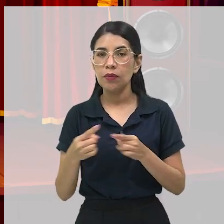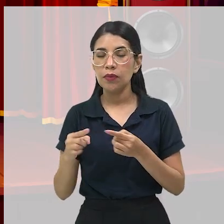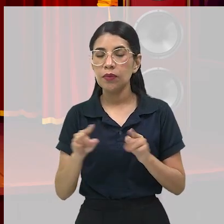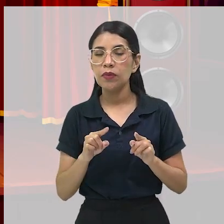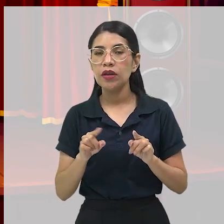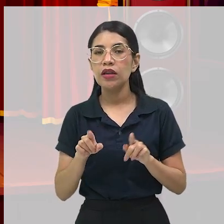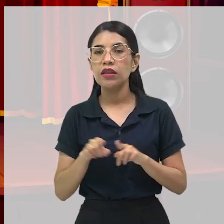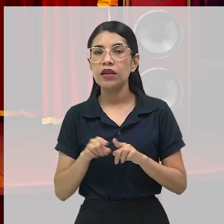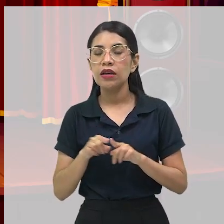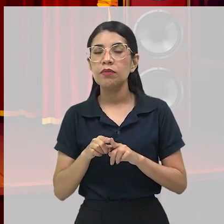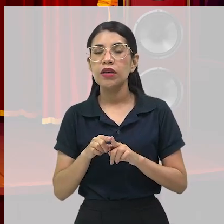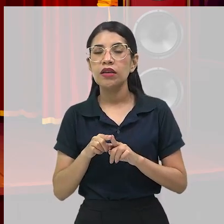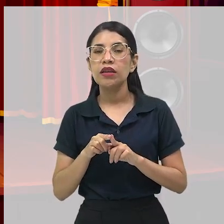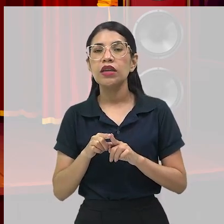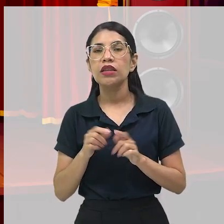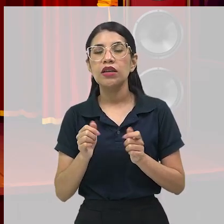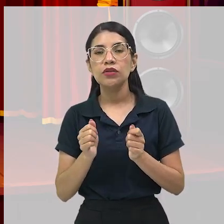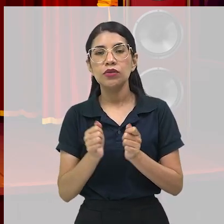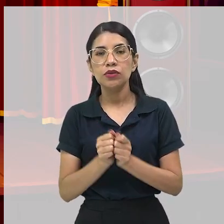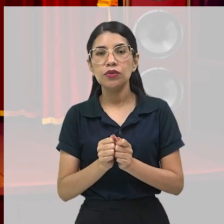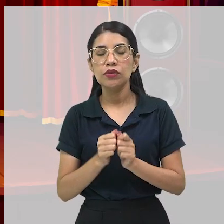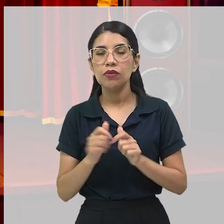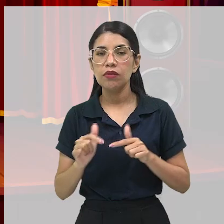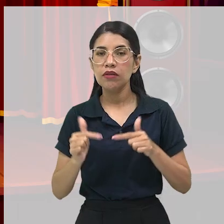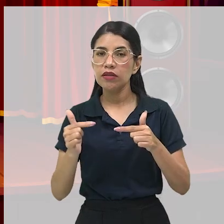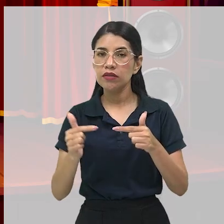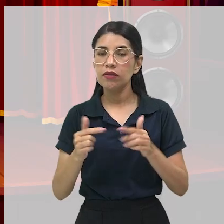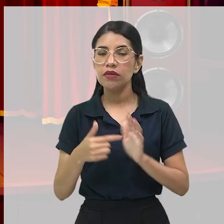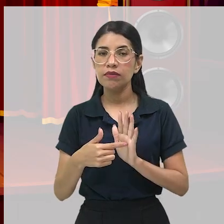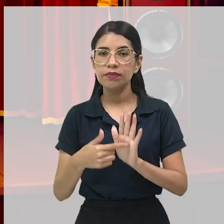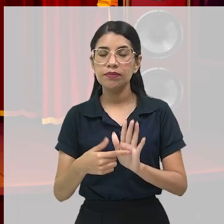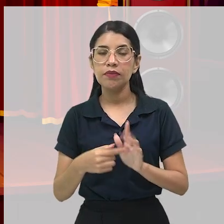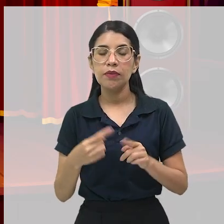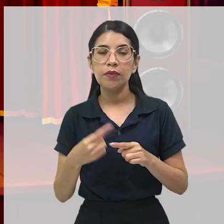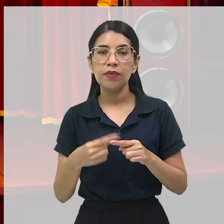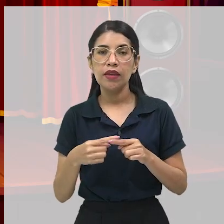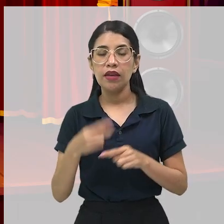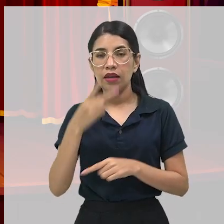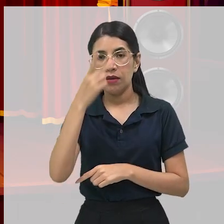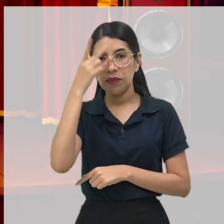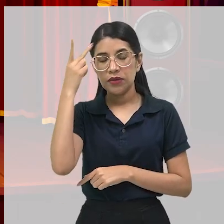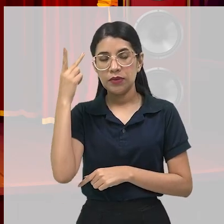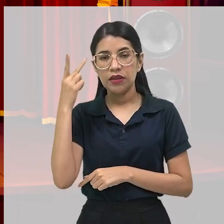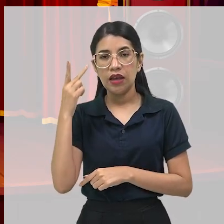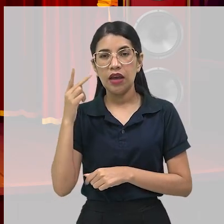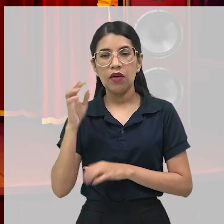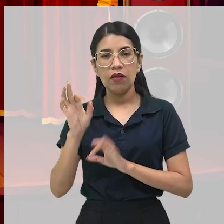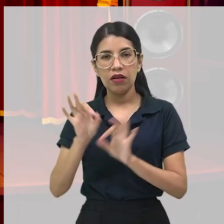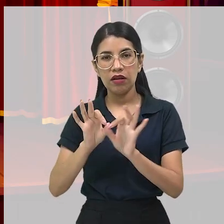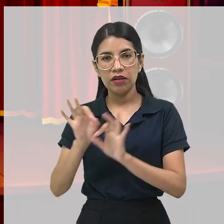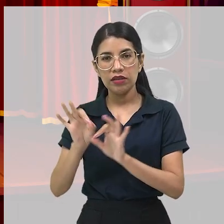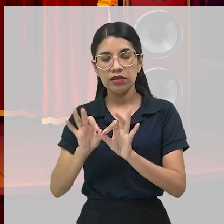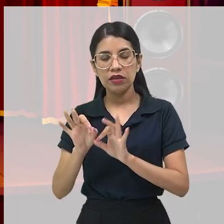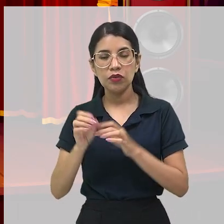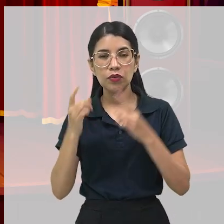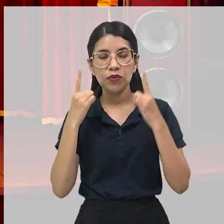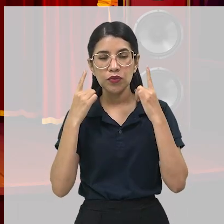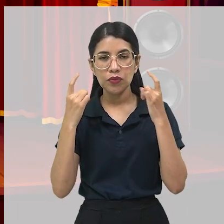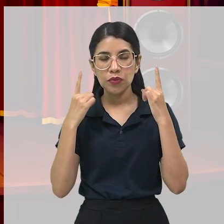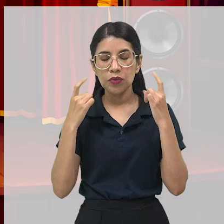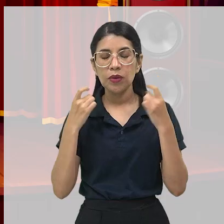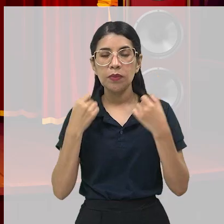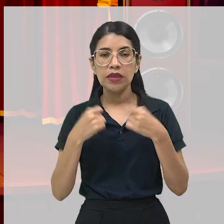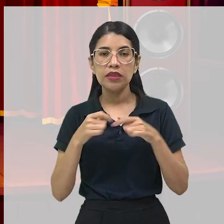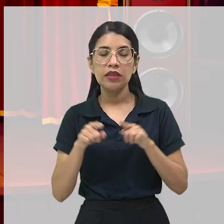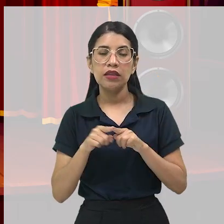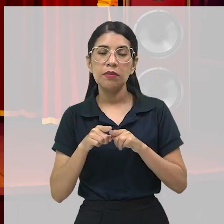sonoros, eles andam lado a lado com a ação cênica. Porque a pessoa que está, estruturando esses sons, ela precisa colocar